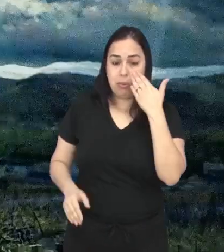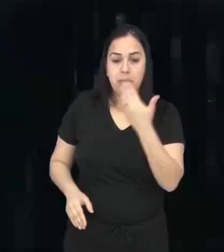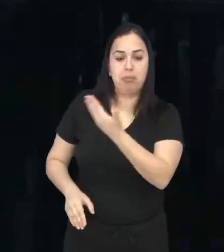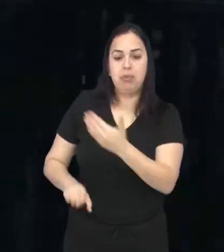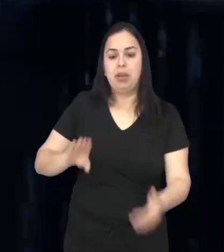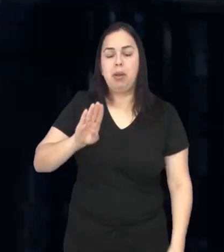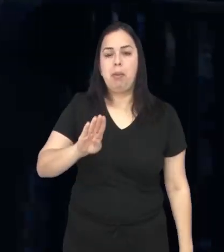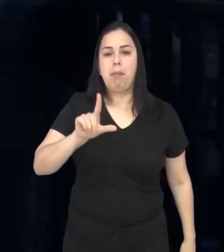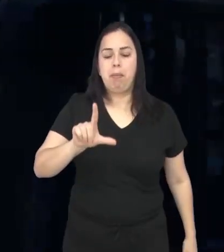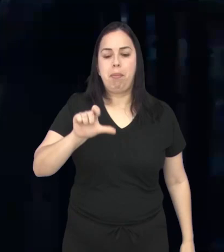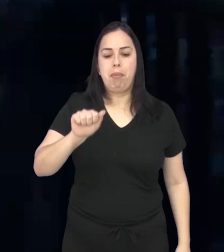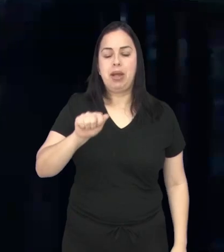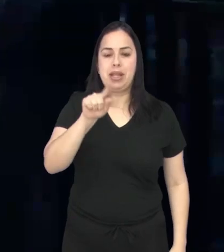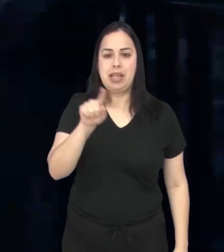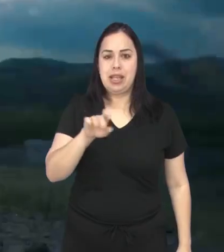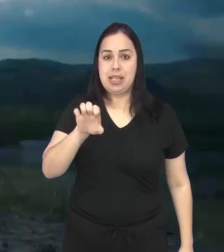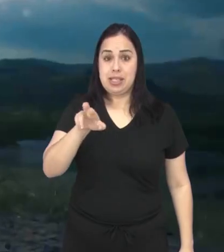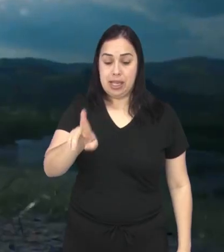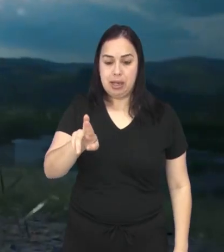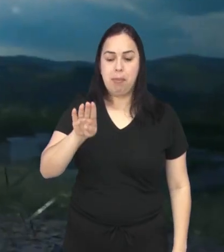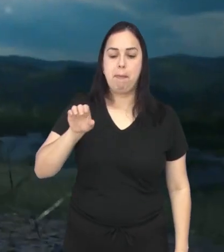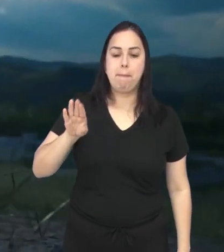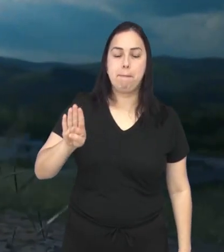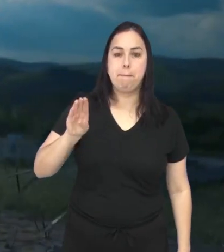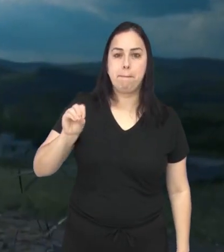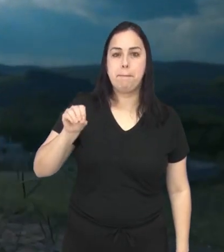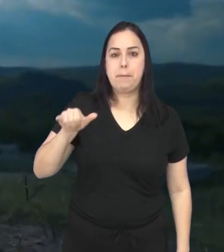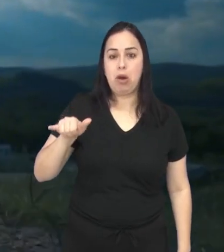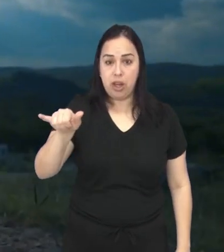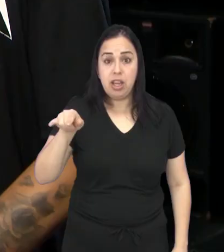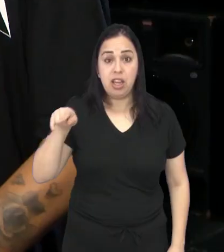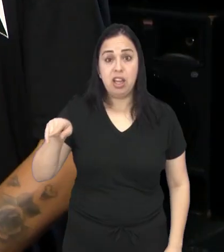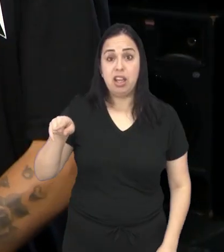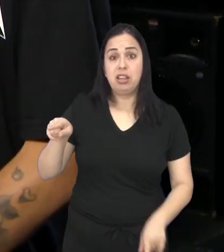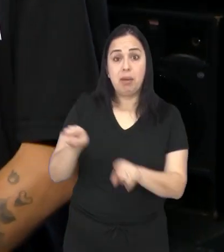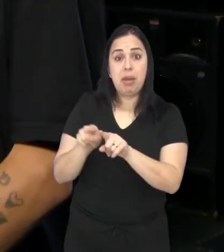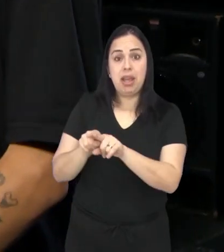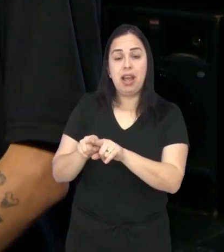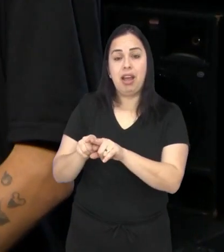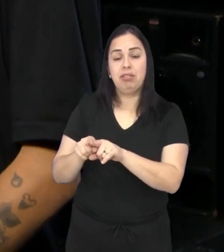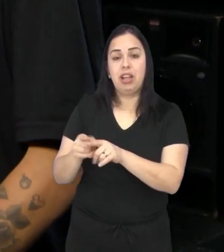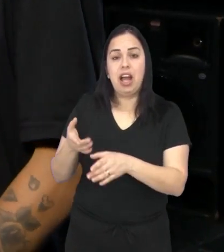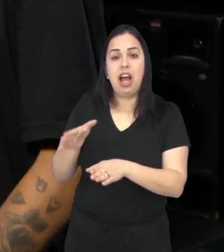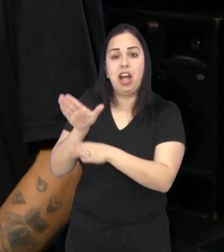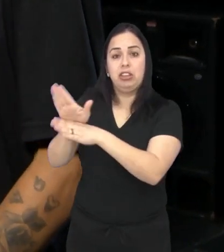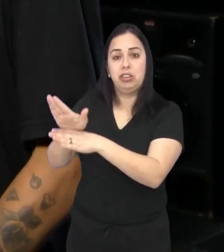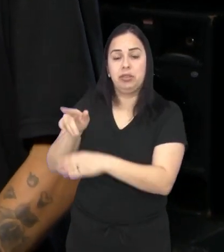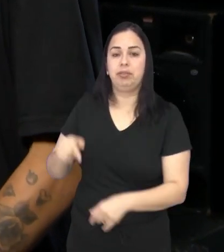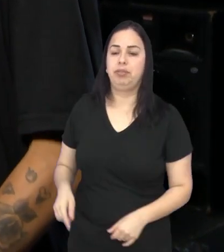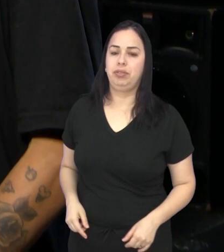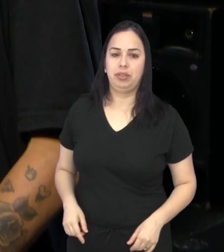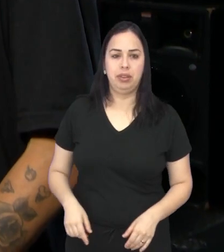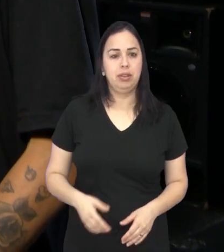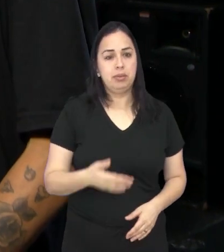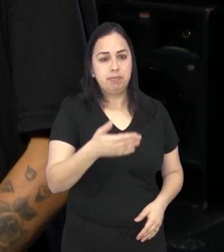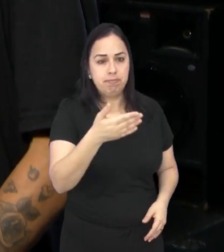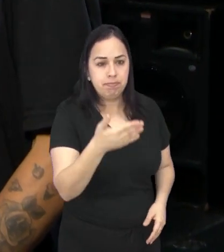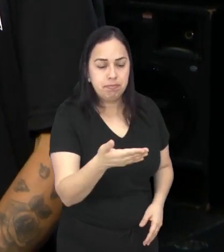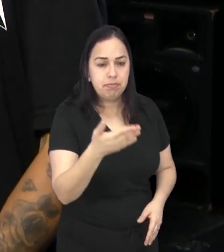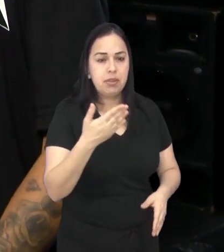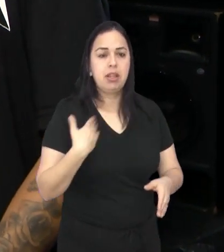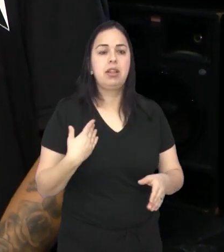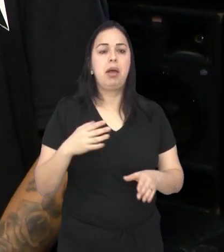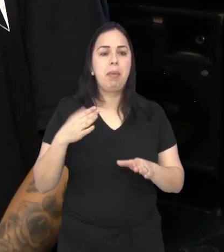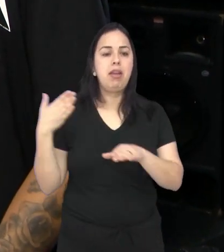Blaze Boy, que foi um dos artistas assessorados do Start Music. E Blaze, você foi então um dos artistas, né, que participou